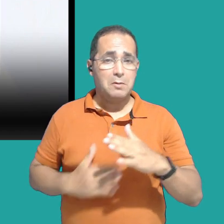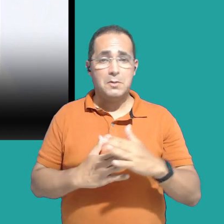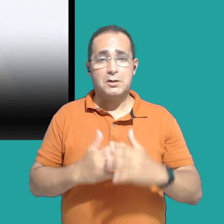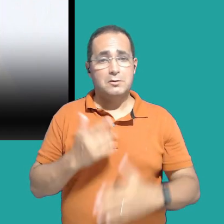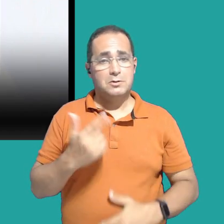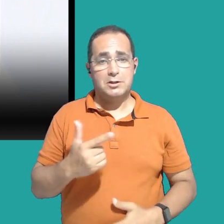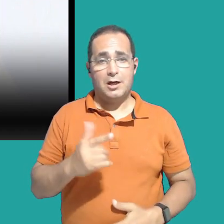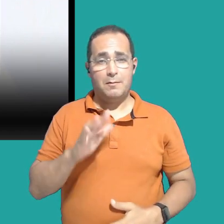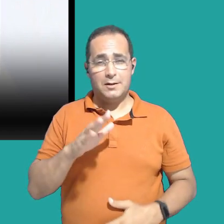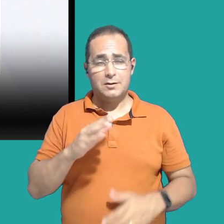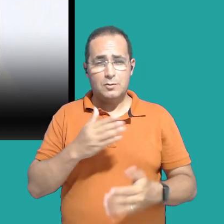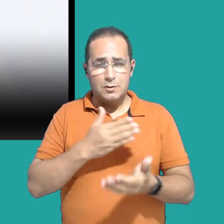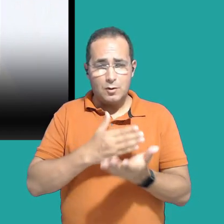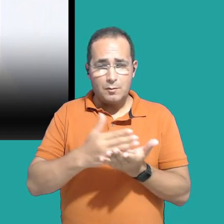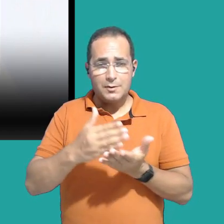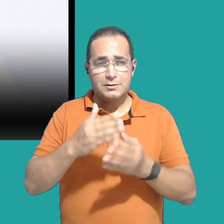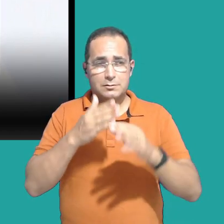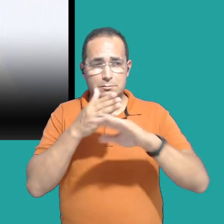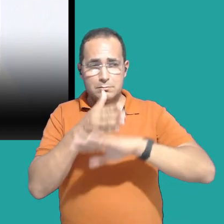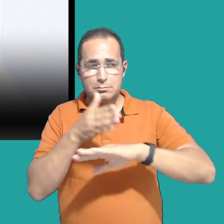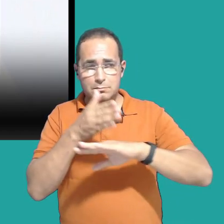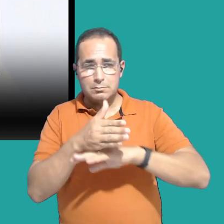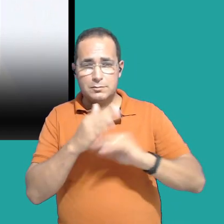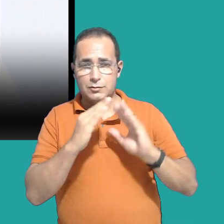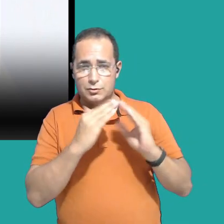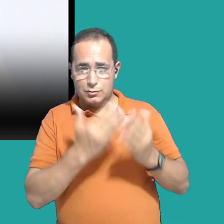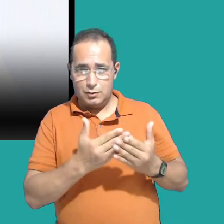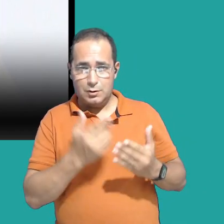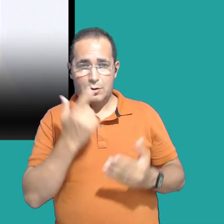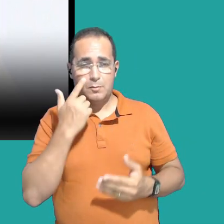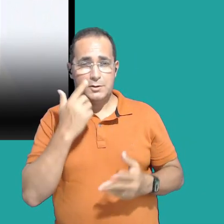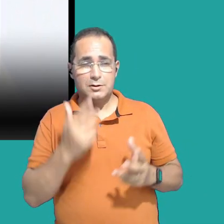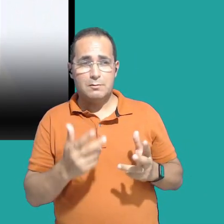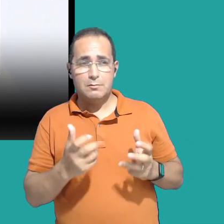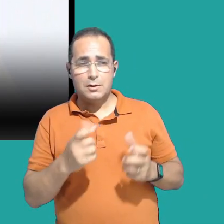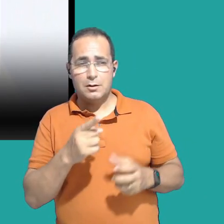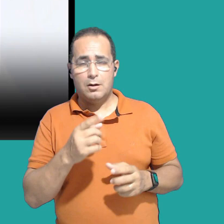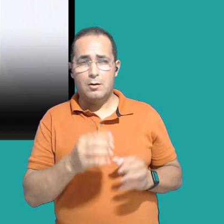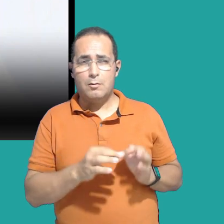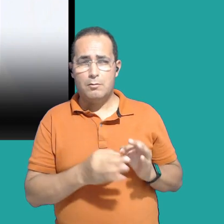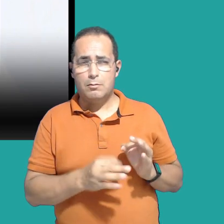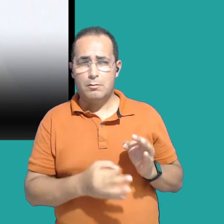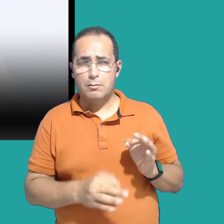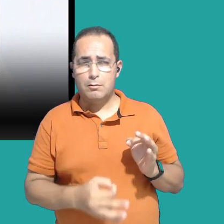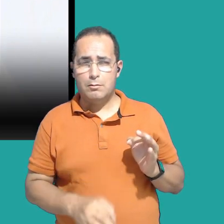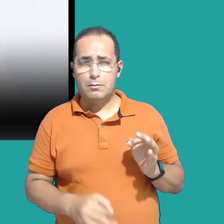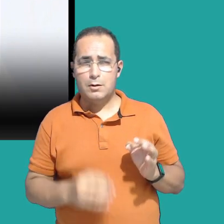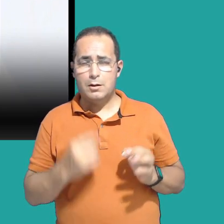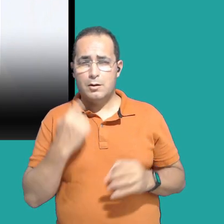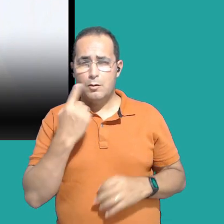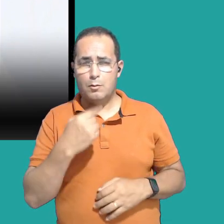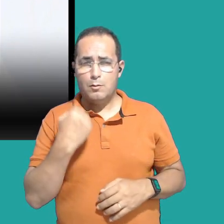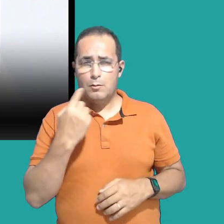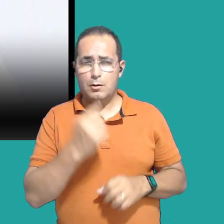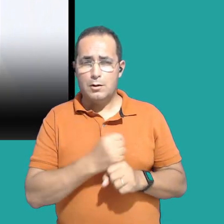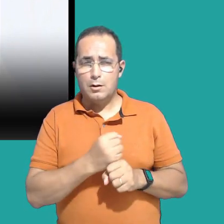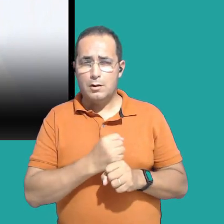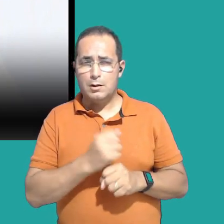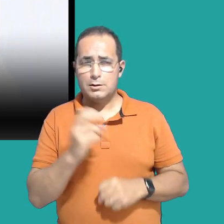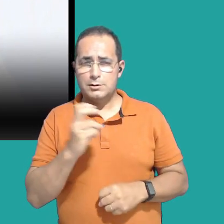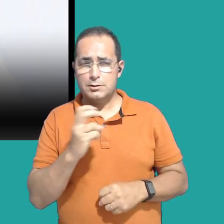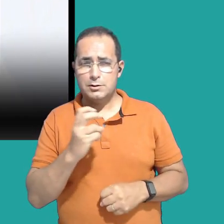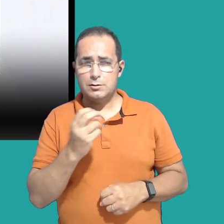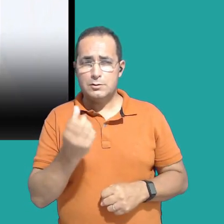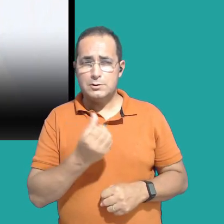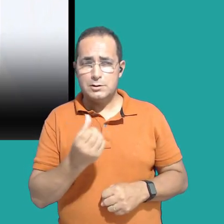assim, para mim não existia um limite. Mas aí, quando eu comecei a frequentar a escola, eu comecei a ver ao longo do tempo, né, com o passar do